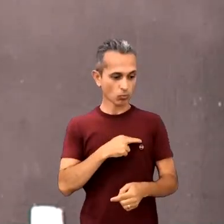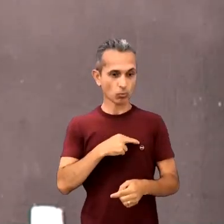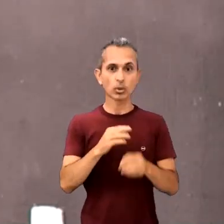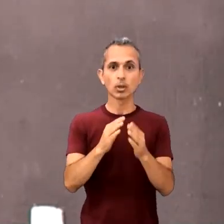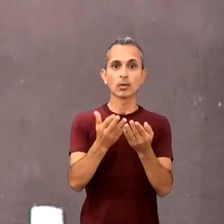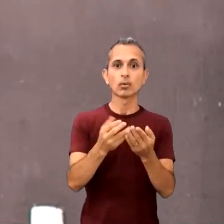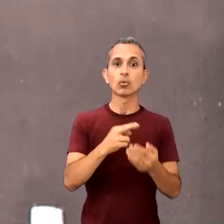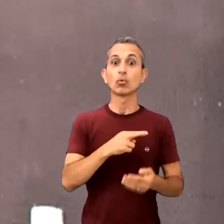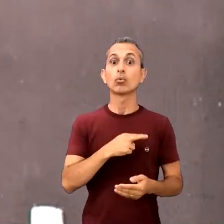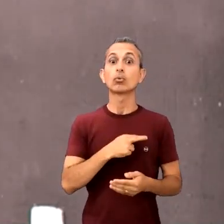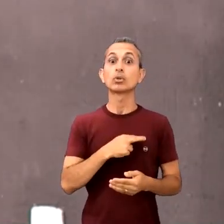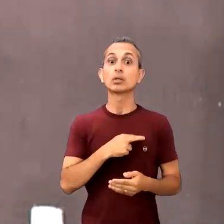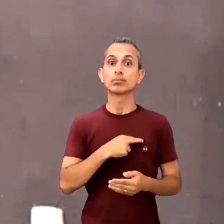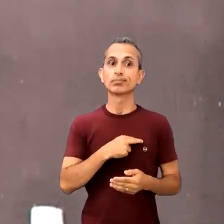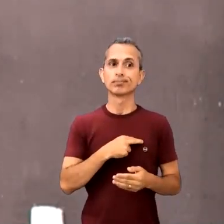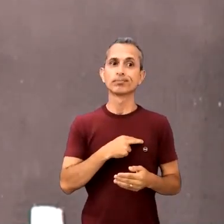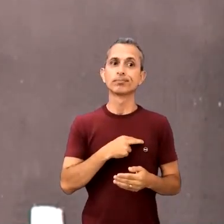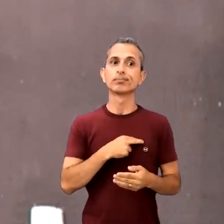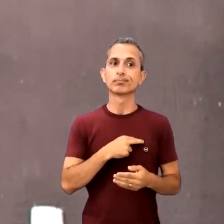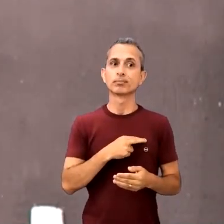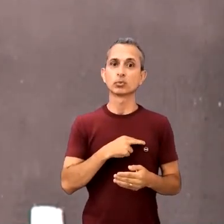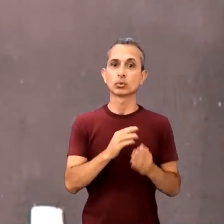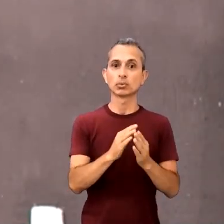suas Bíblias lá em Ruth.